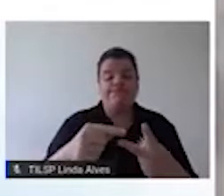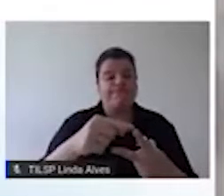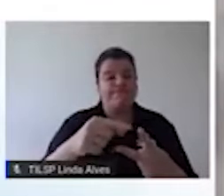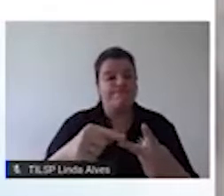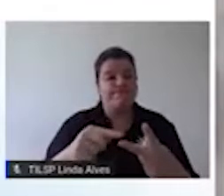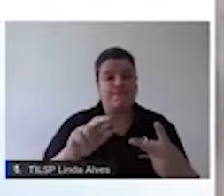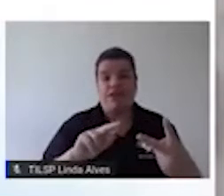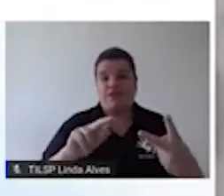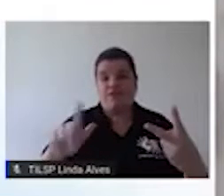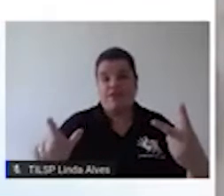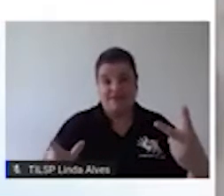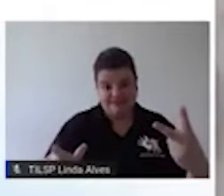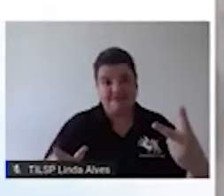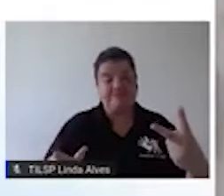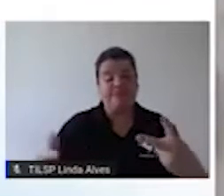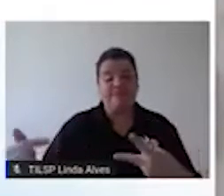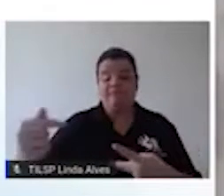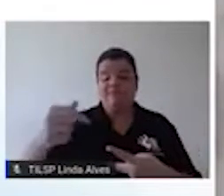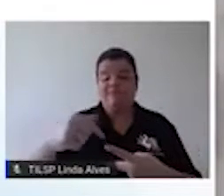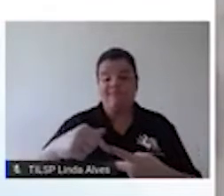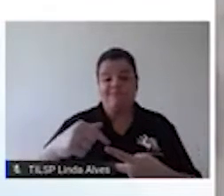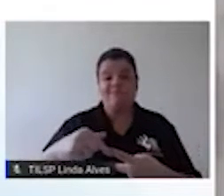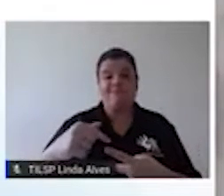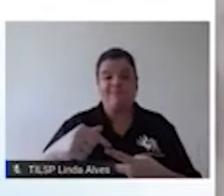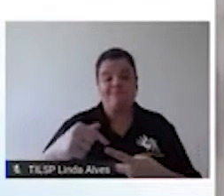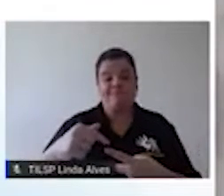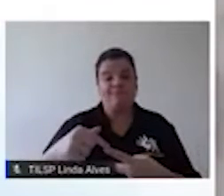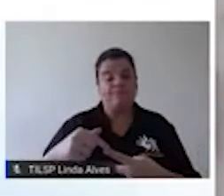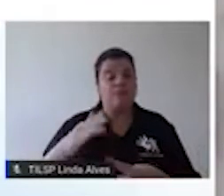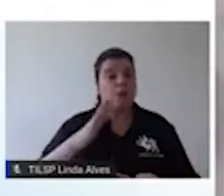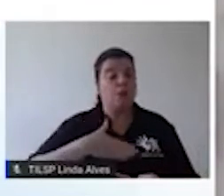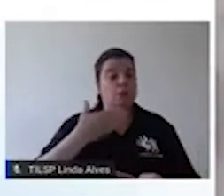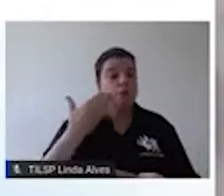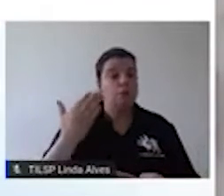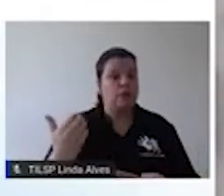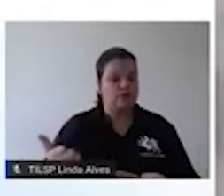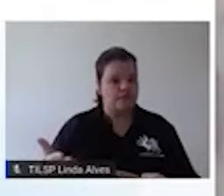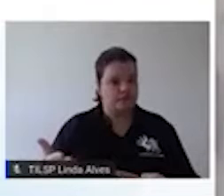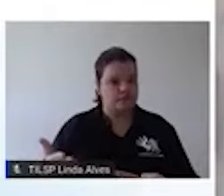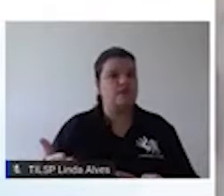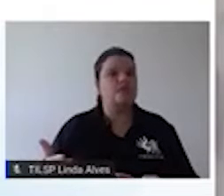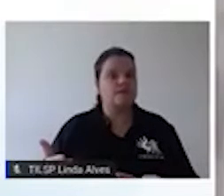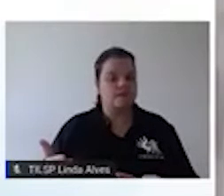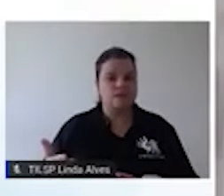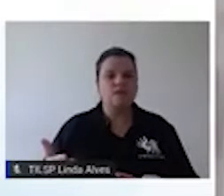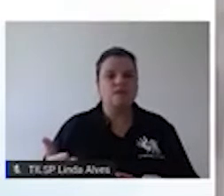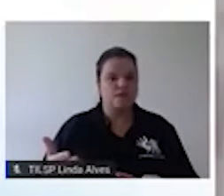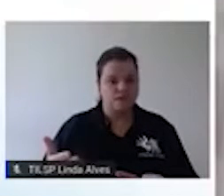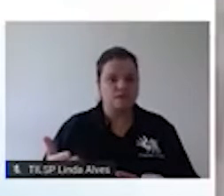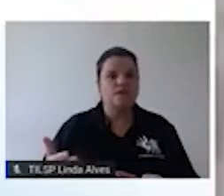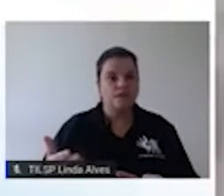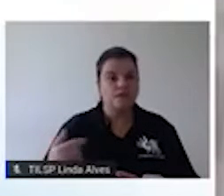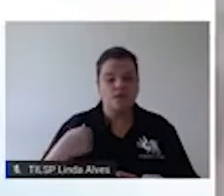diferentes. Primeiro, não é, a surpresa. Não é?